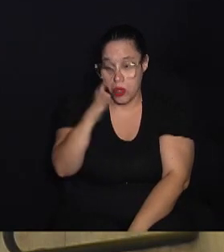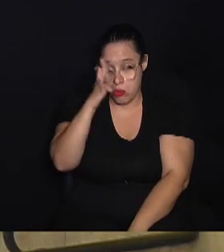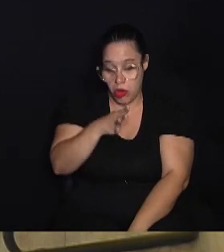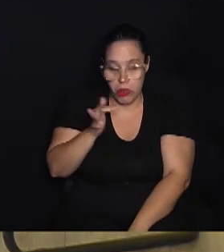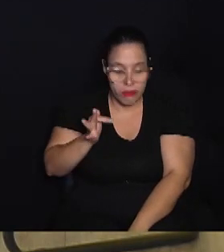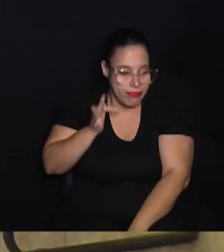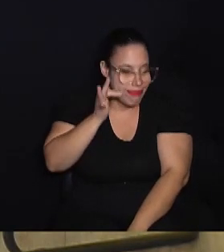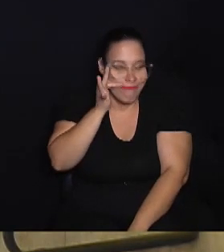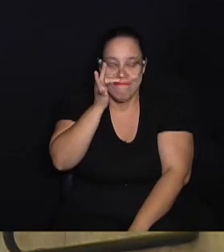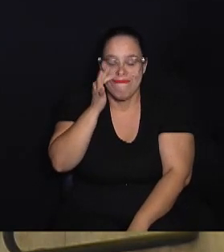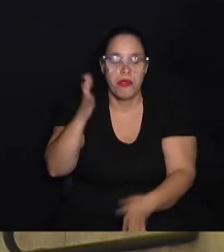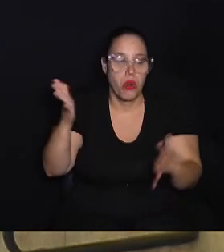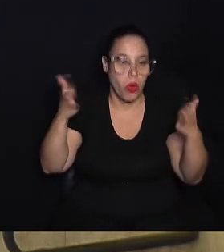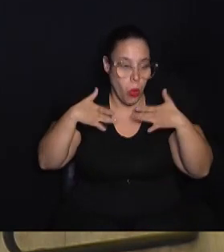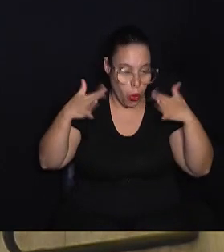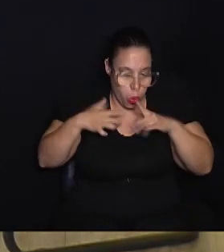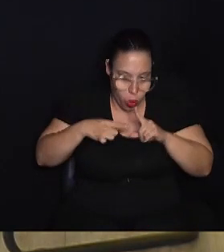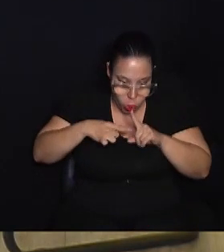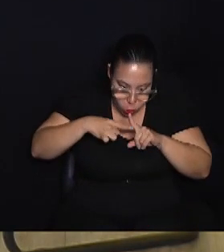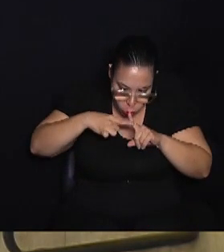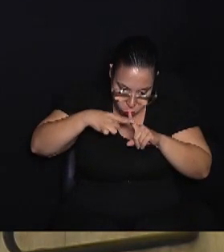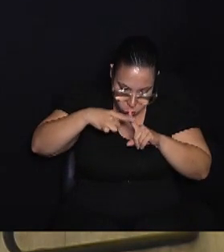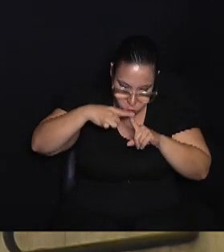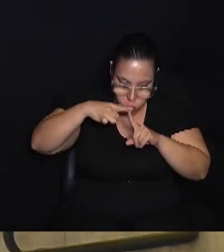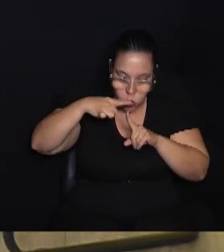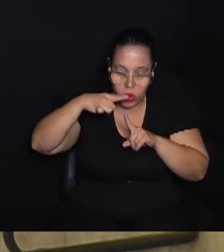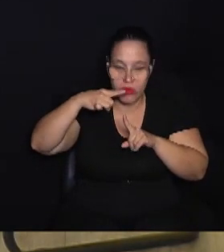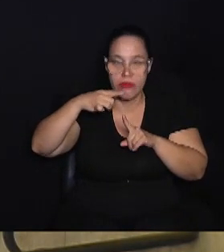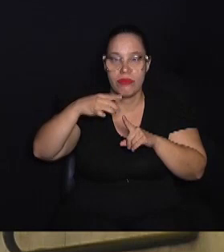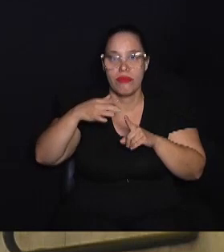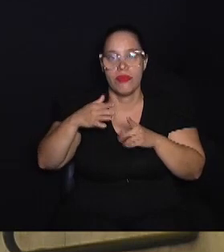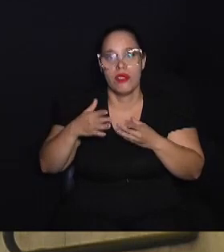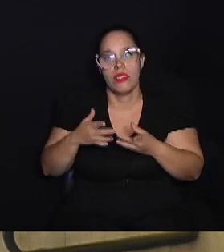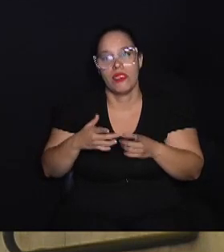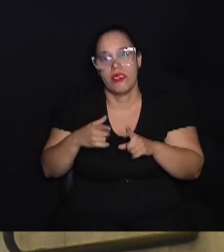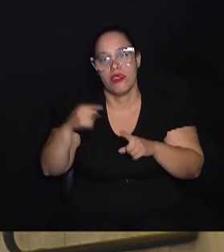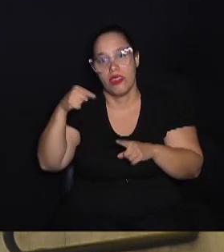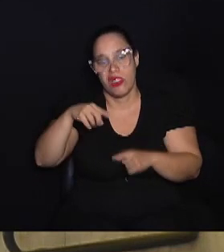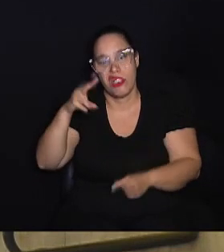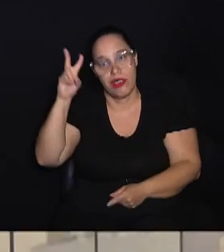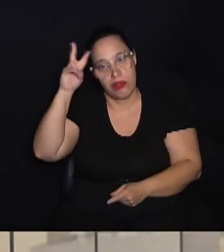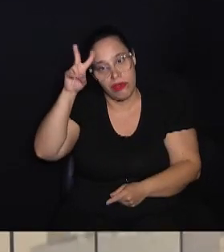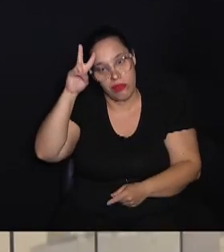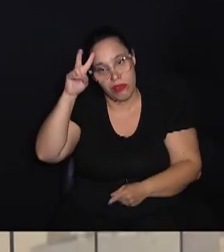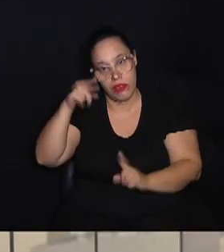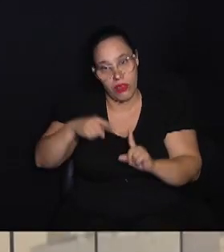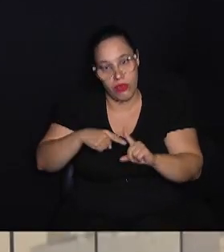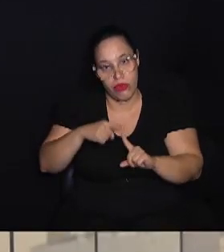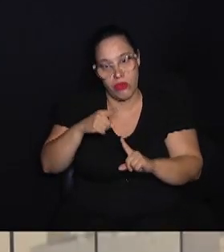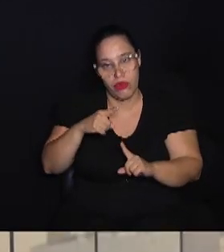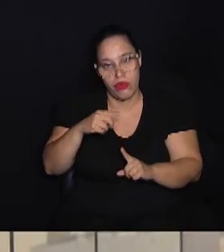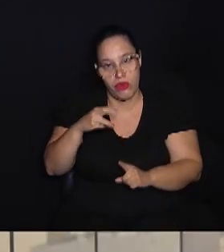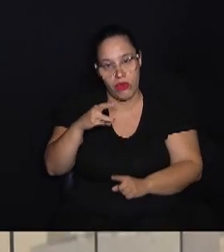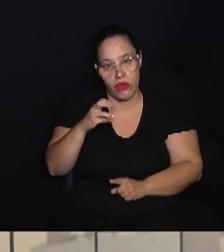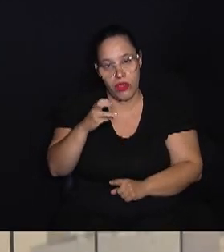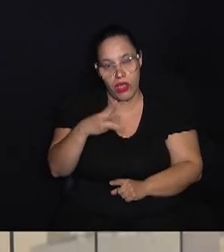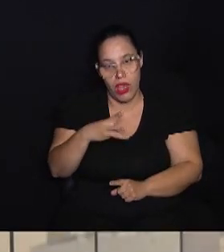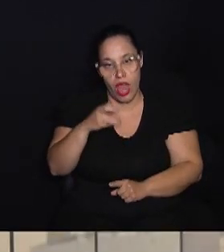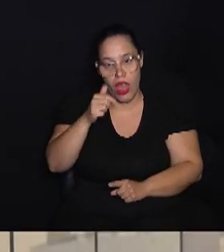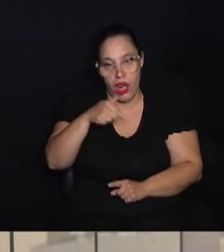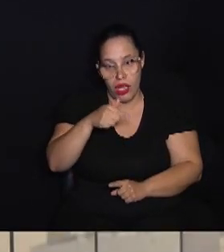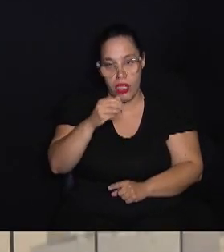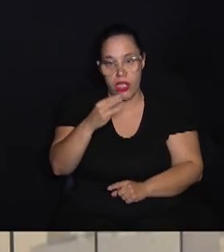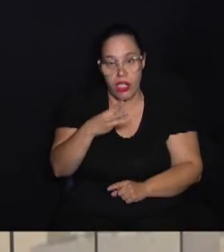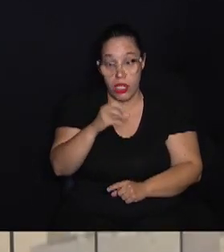primavera, o calor aumenta, então as temperaturas já historicamente aqui na primavera, valores já registrados de 37, 38